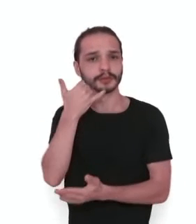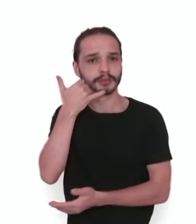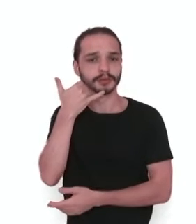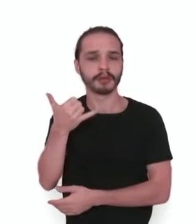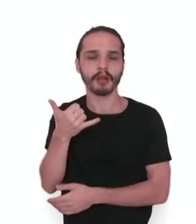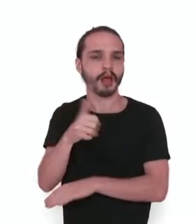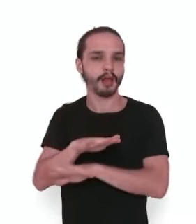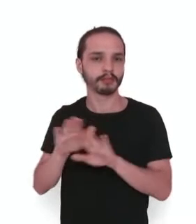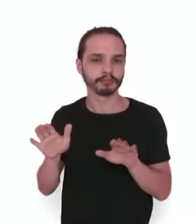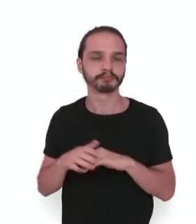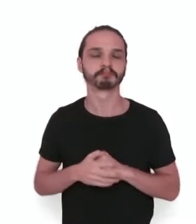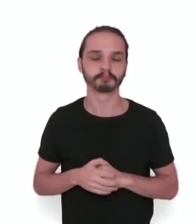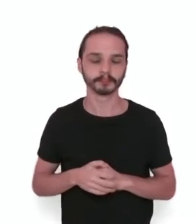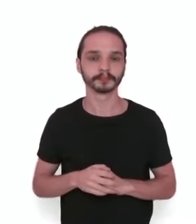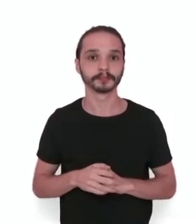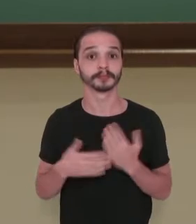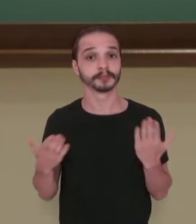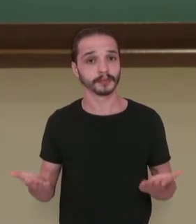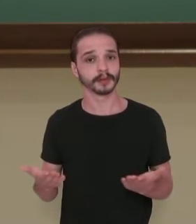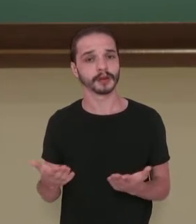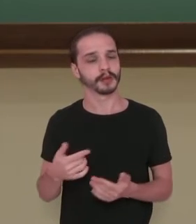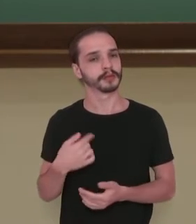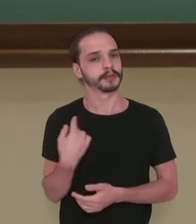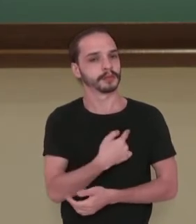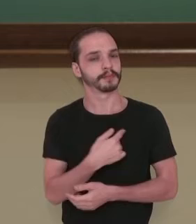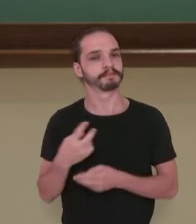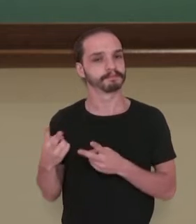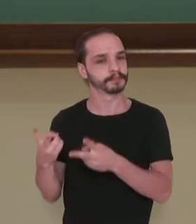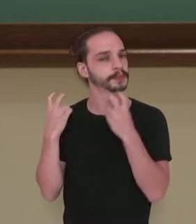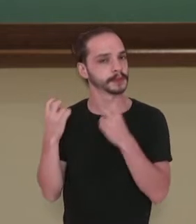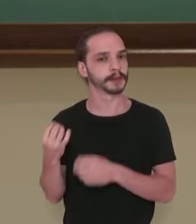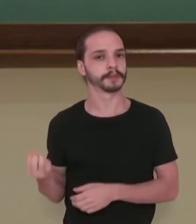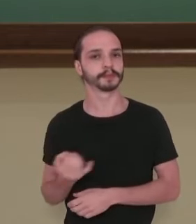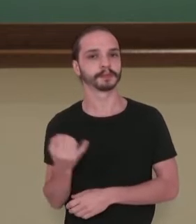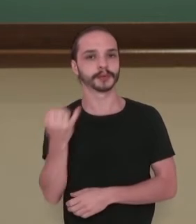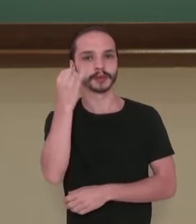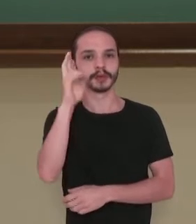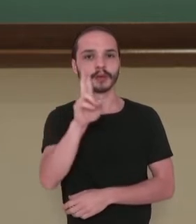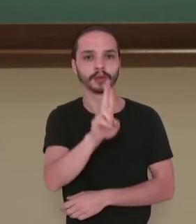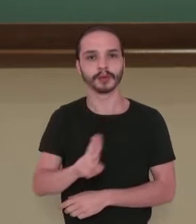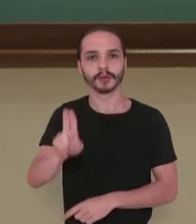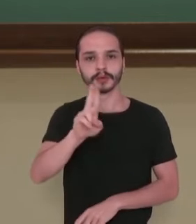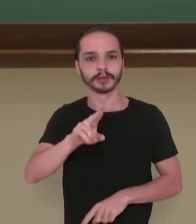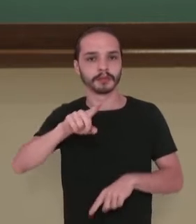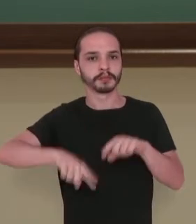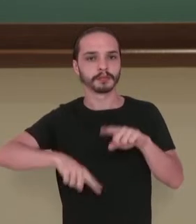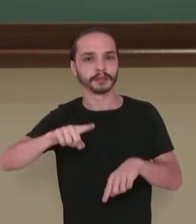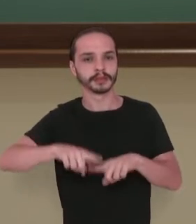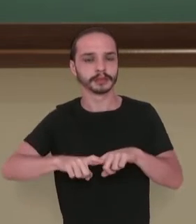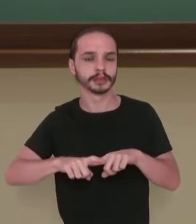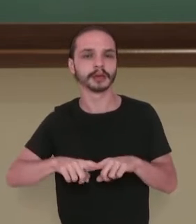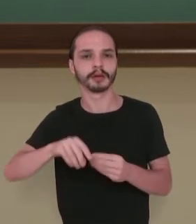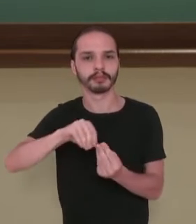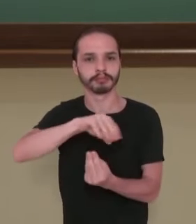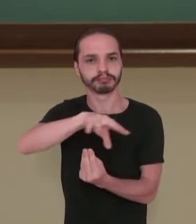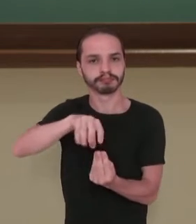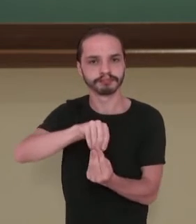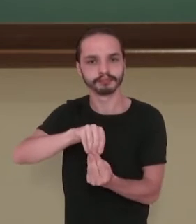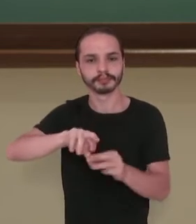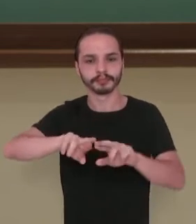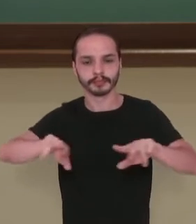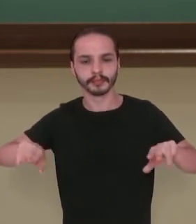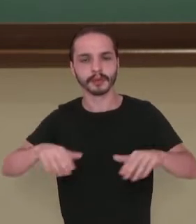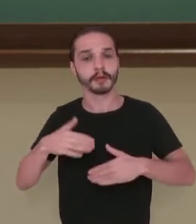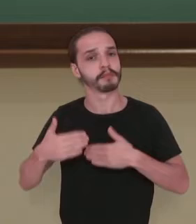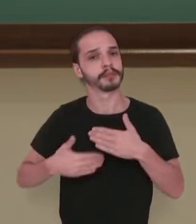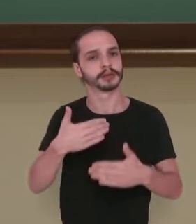celular, né? Então, por aqui a gente vê, né, a importância dos usos dos equipamentos multimediativos aí nos processos